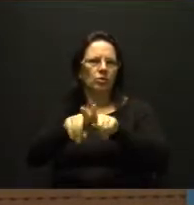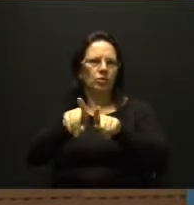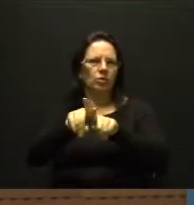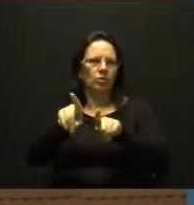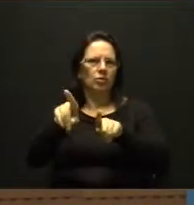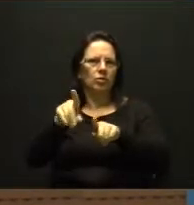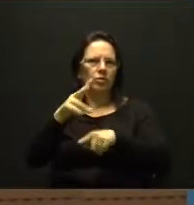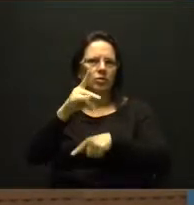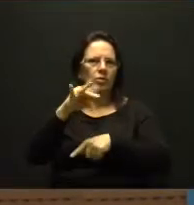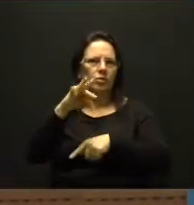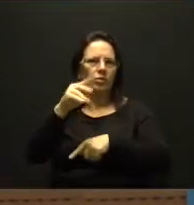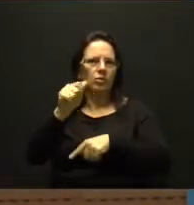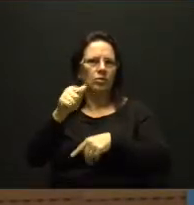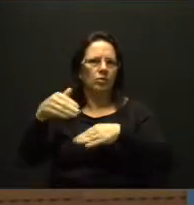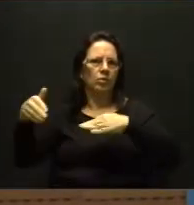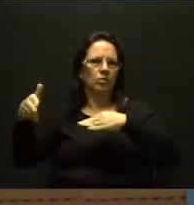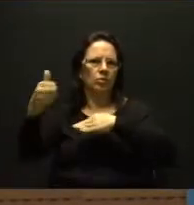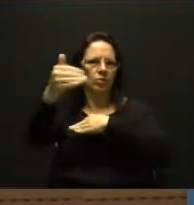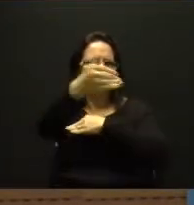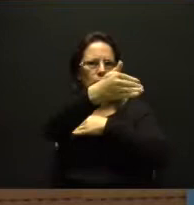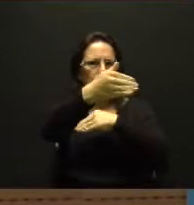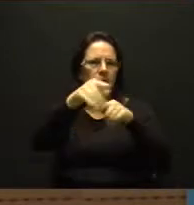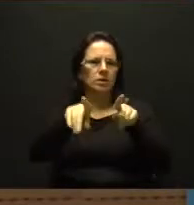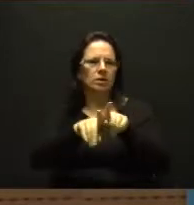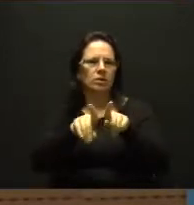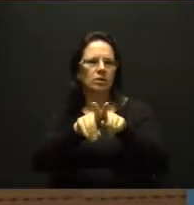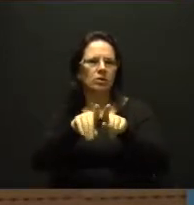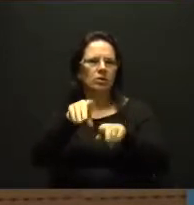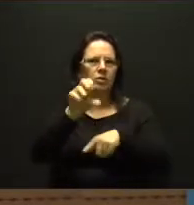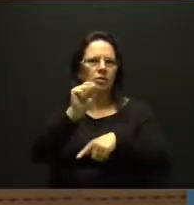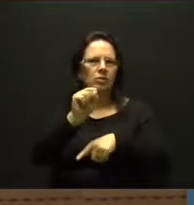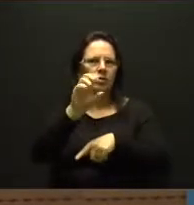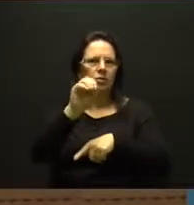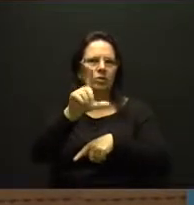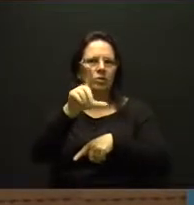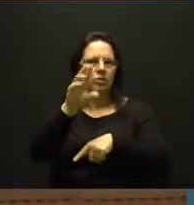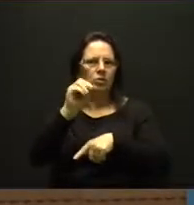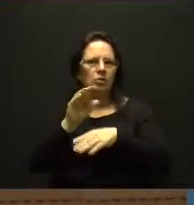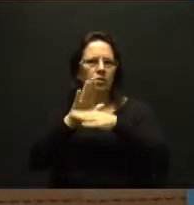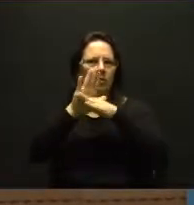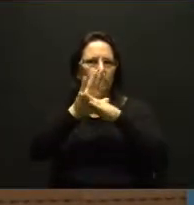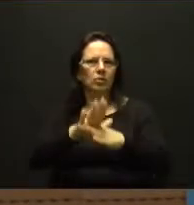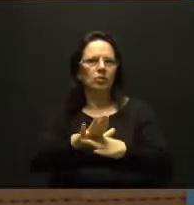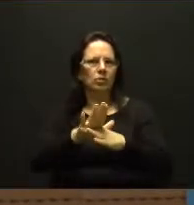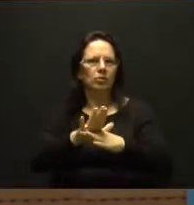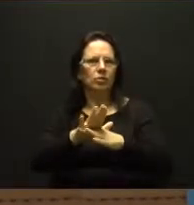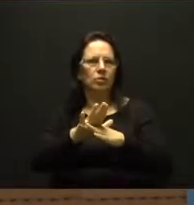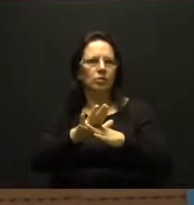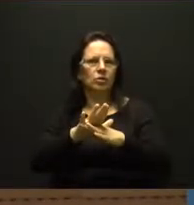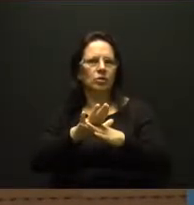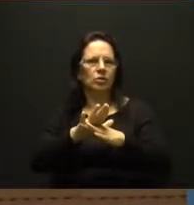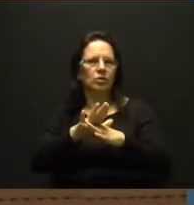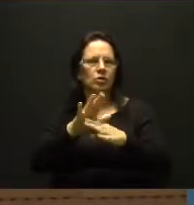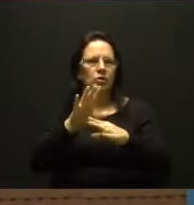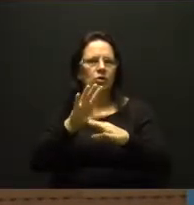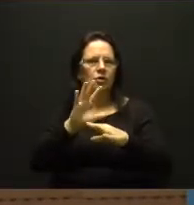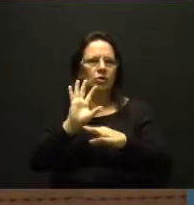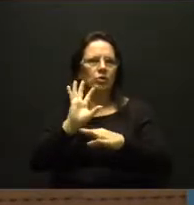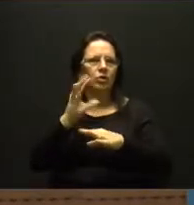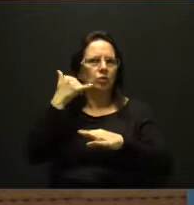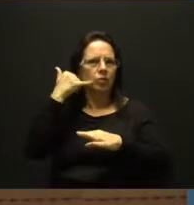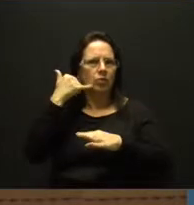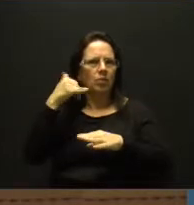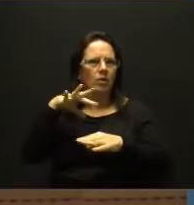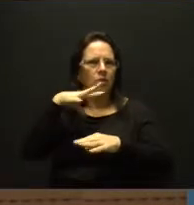fosse ali feito a correção do solo para melhor atender em caso de uma ocorrência no pólo industrial e